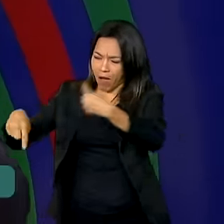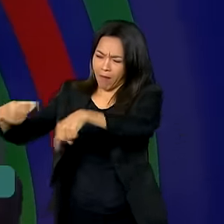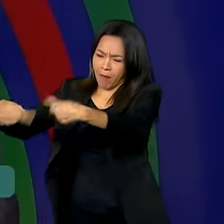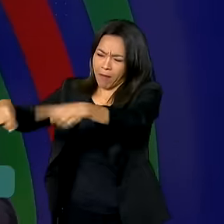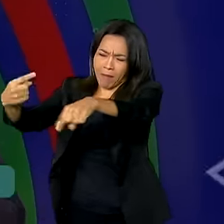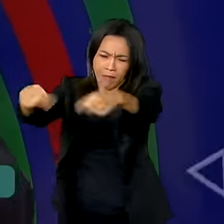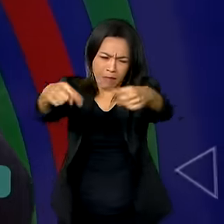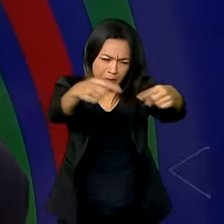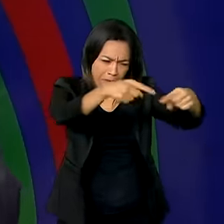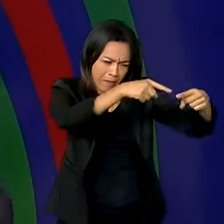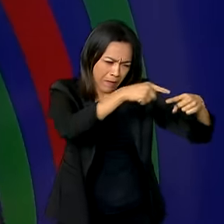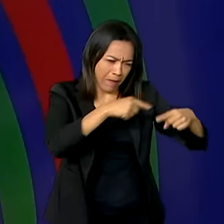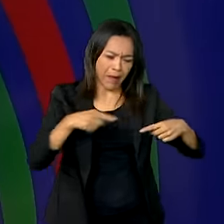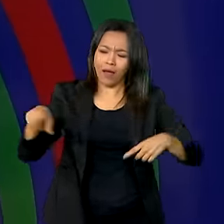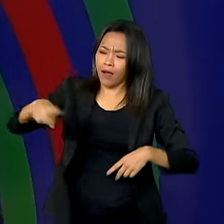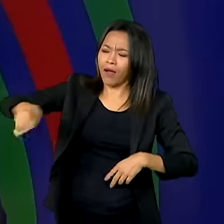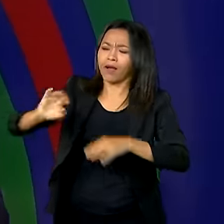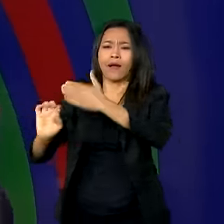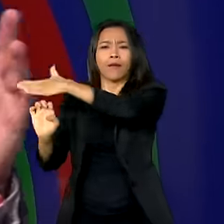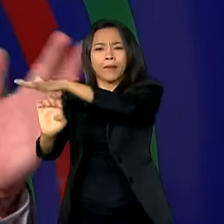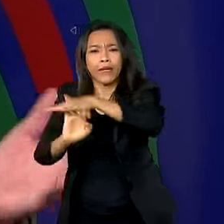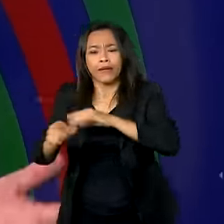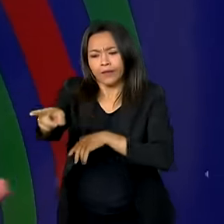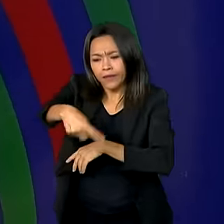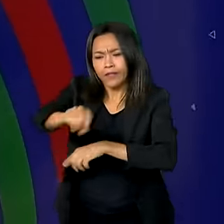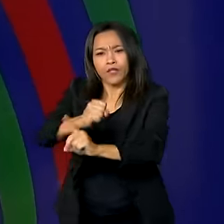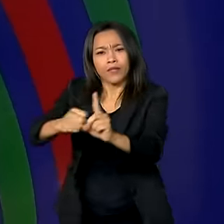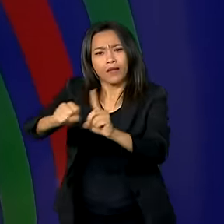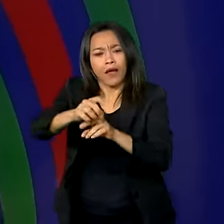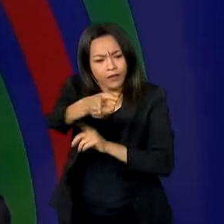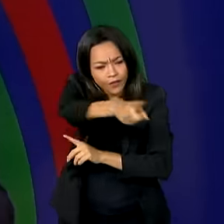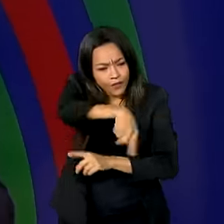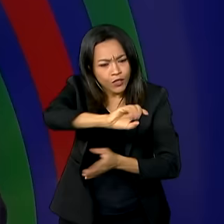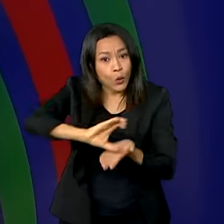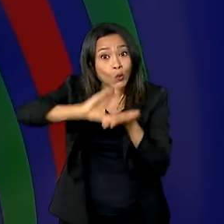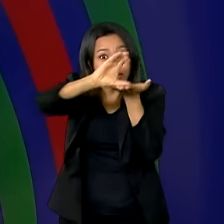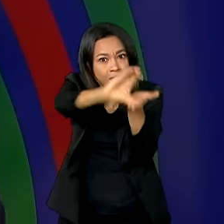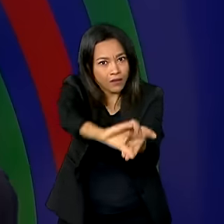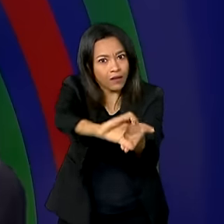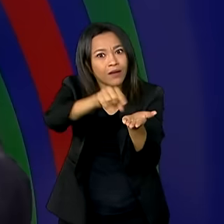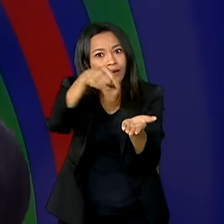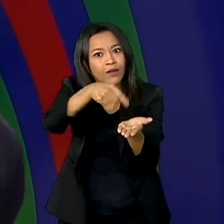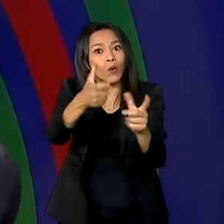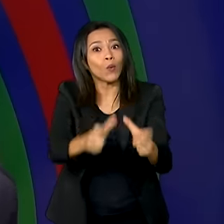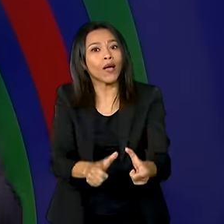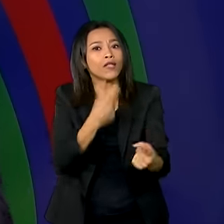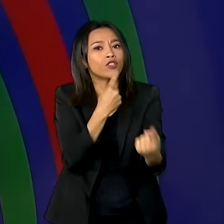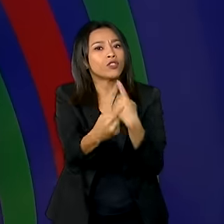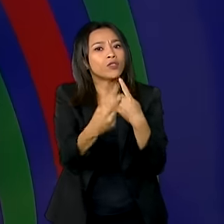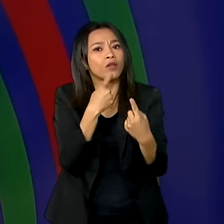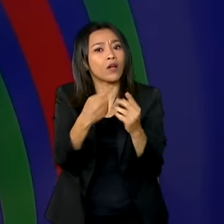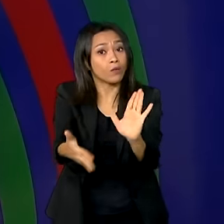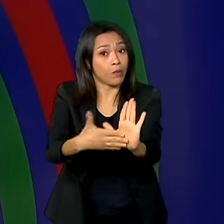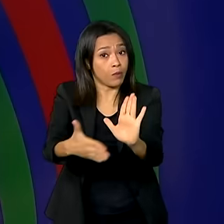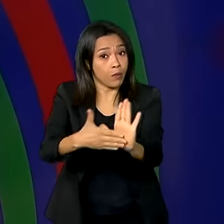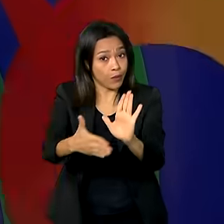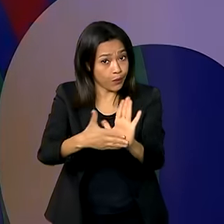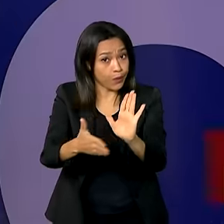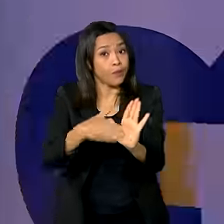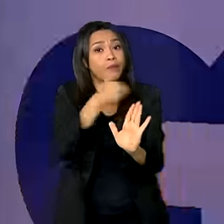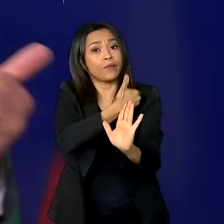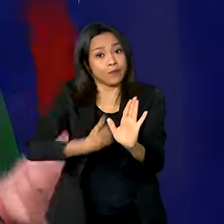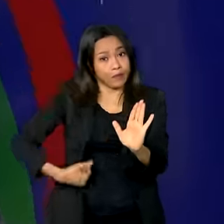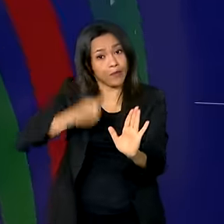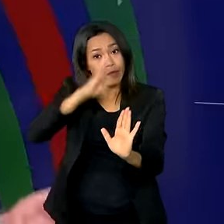com empresários, sociedade civil, da turma do Conselhão, que é esse espaço de diálogo que está fazendo propostas para o governo